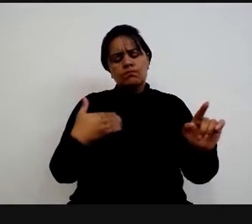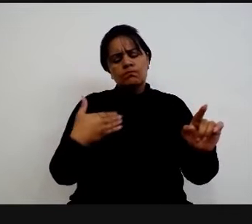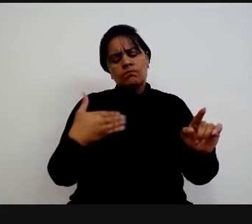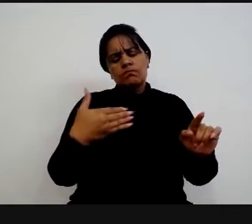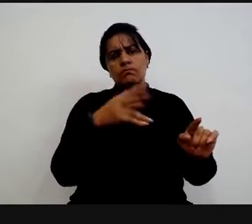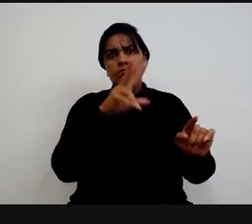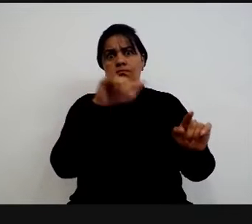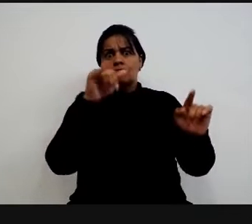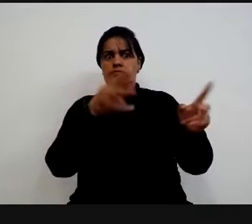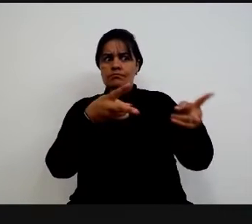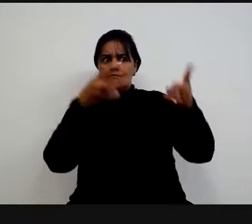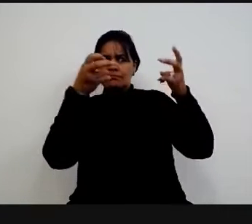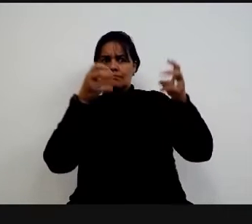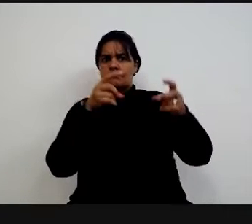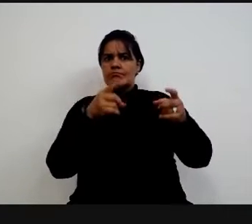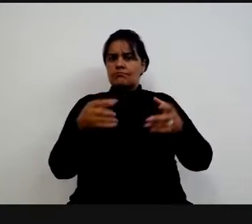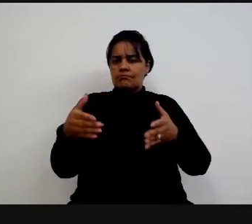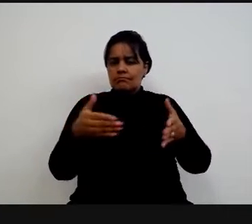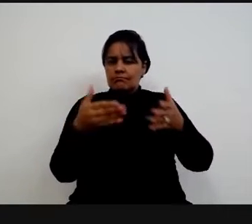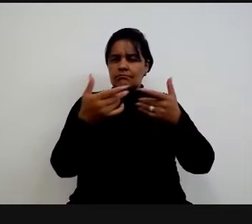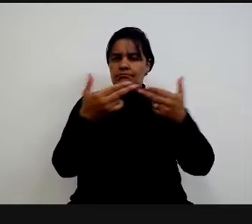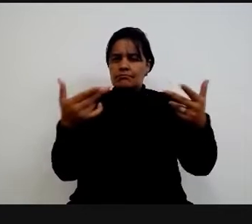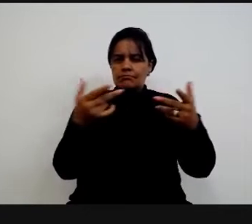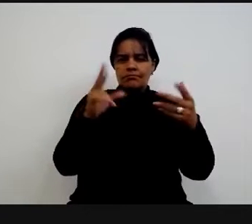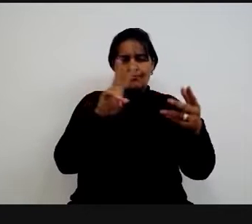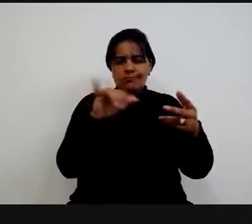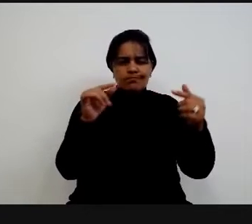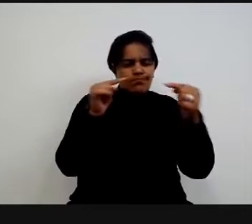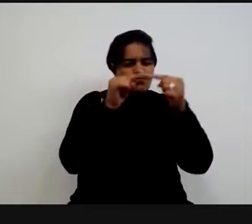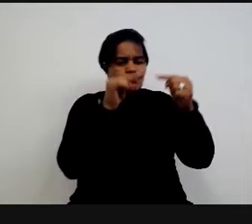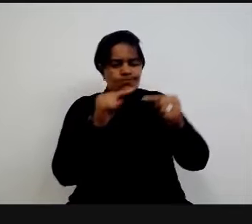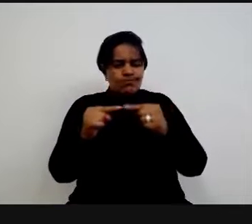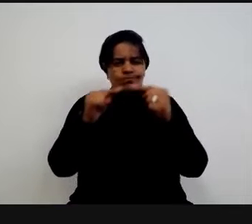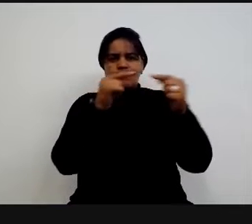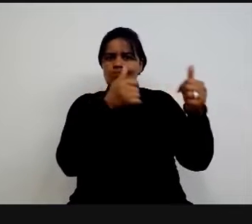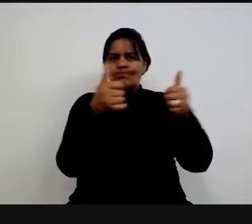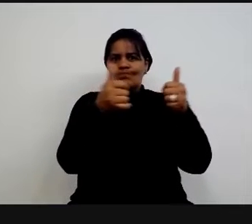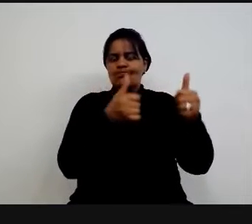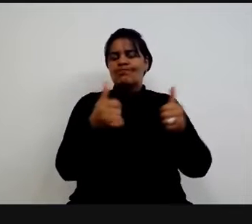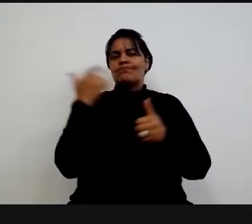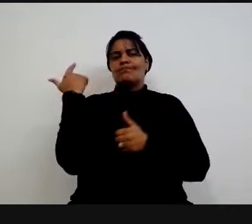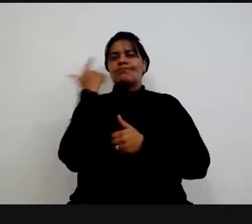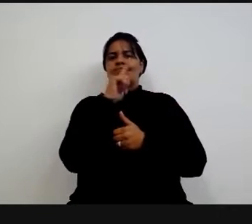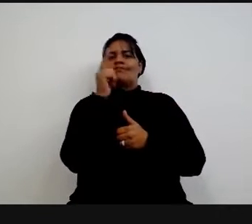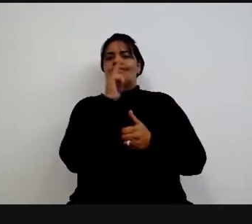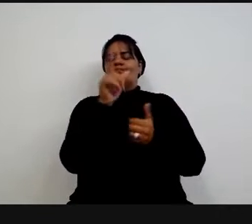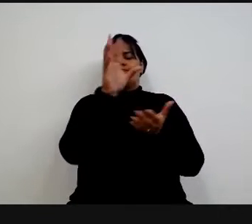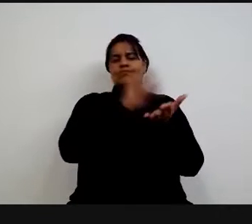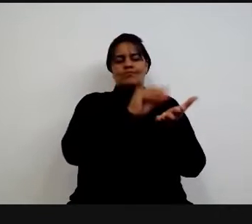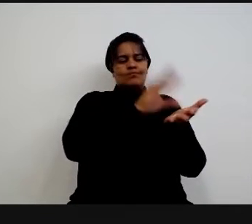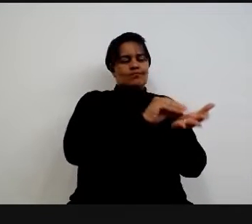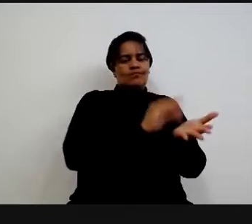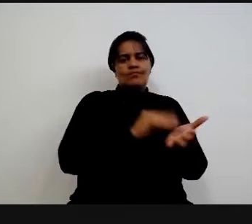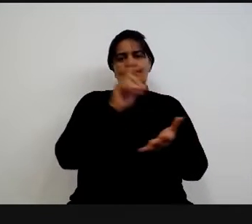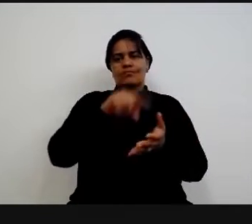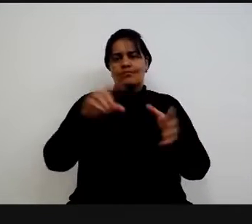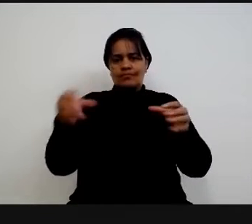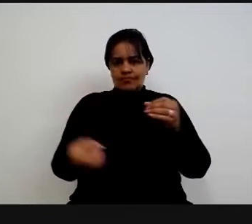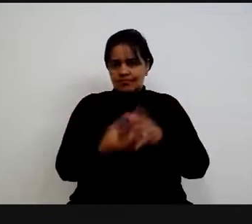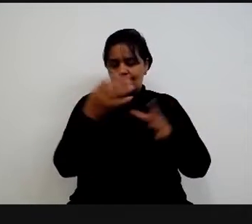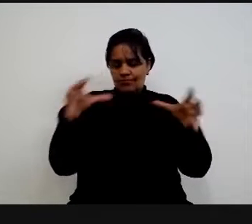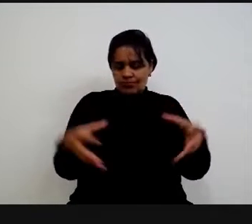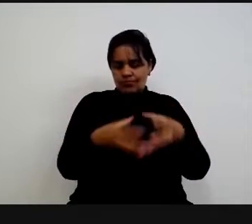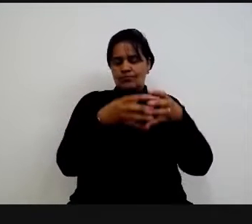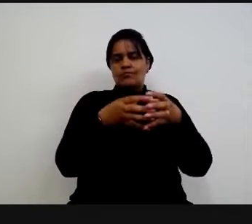logo vai vendo que os caminhos vão convergindo e identificar essas convergências acaba, né, que o coletivo, que a construção